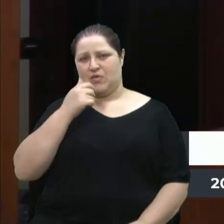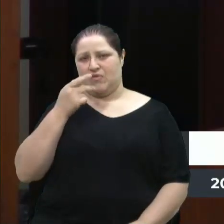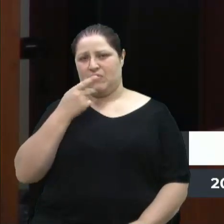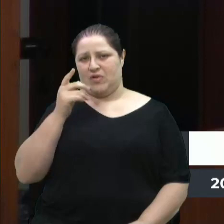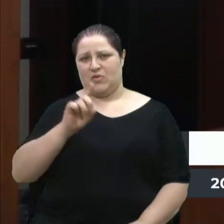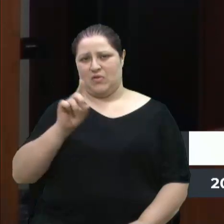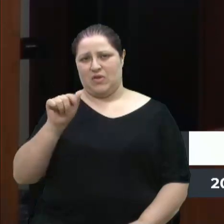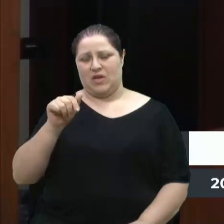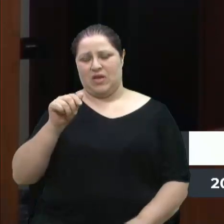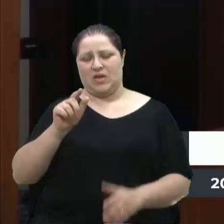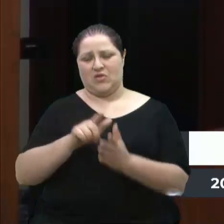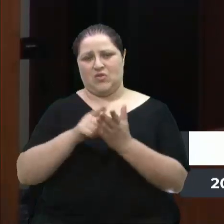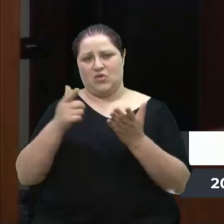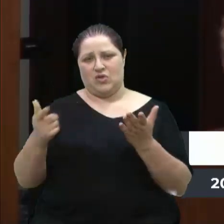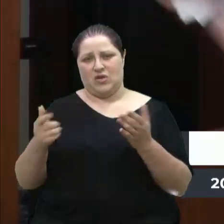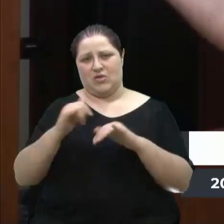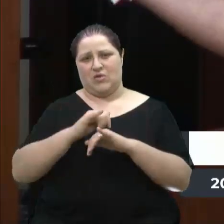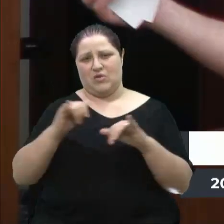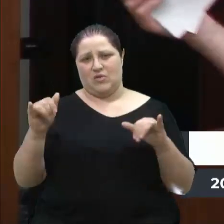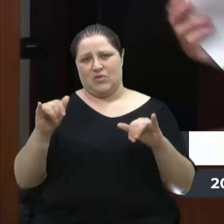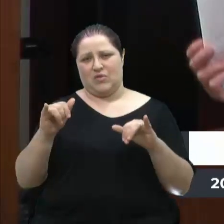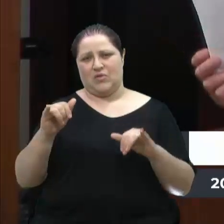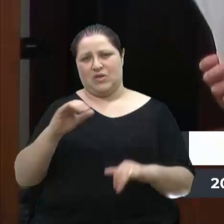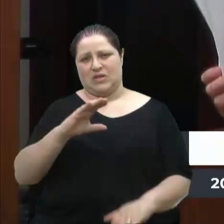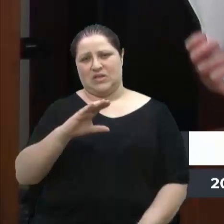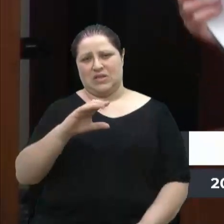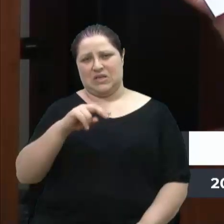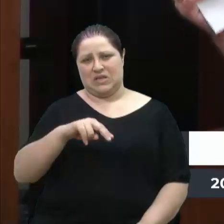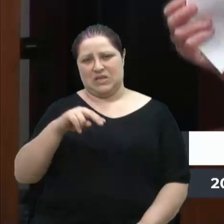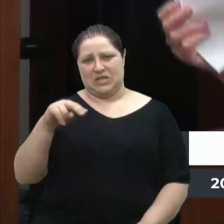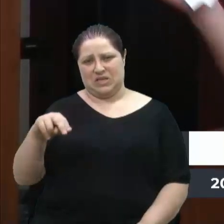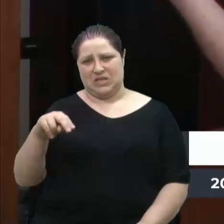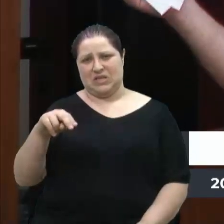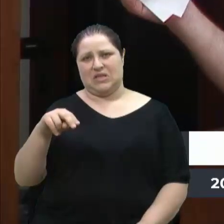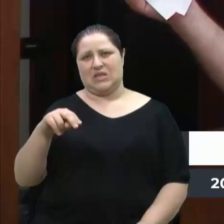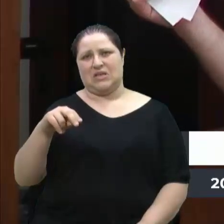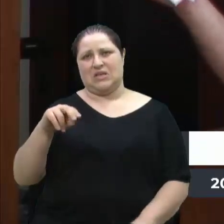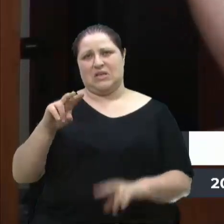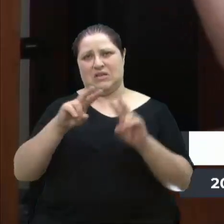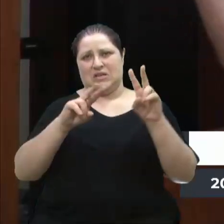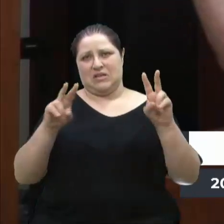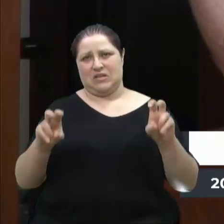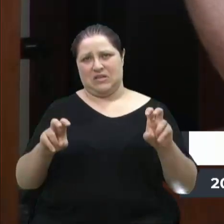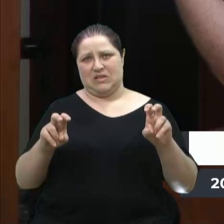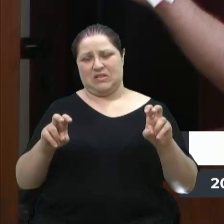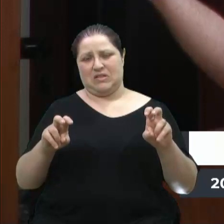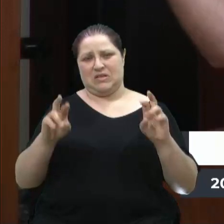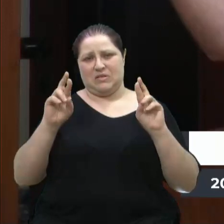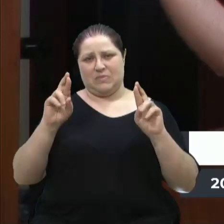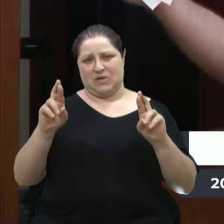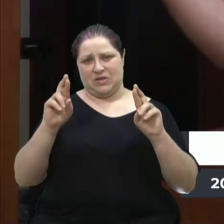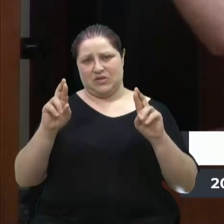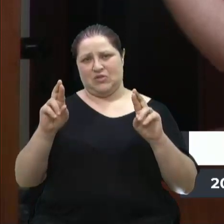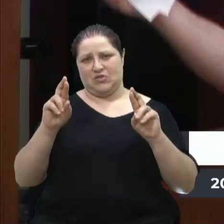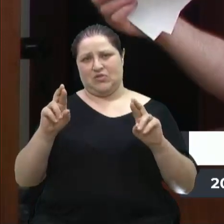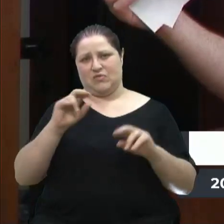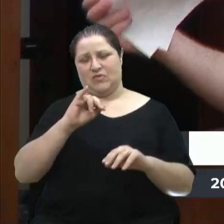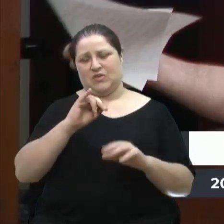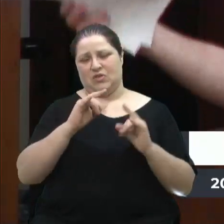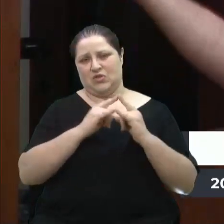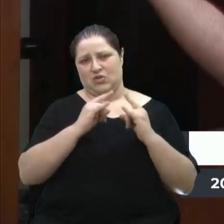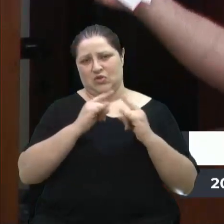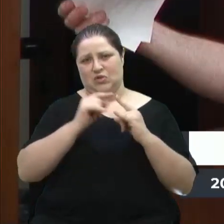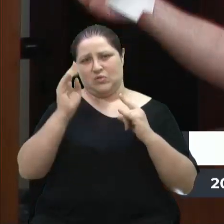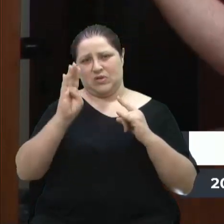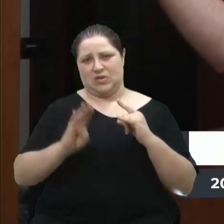uma reportagem que saiu na CNN. Até vou pedir licença para ler. Abre aspas. A expectativa do Instituto Brasileiro de